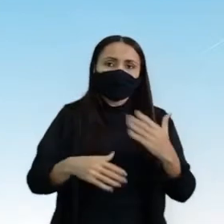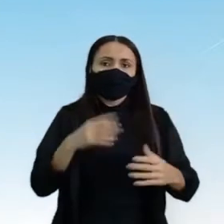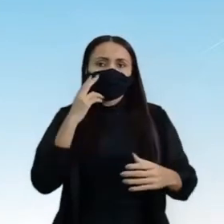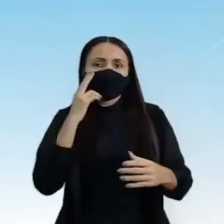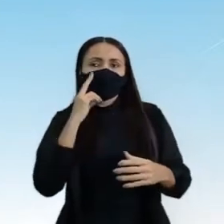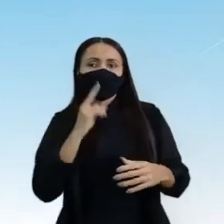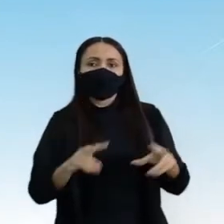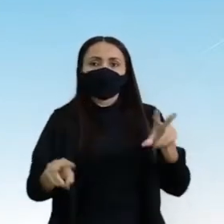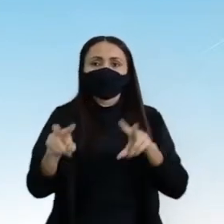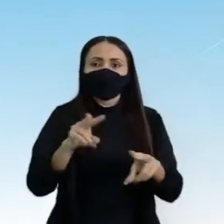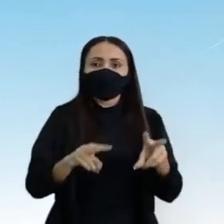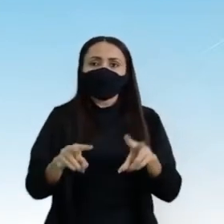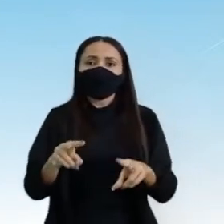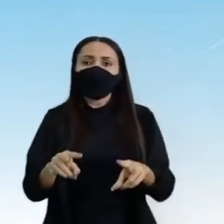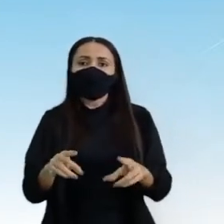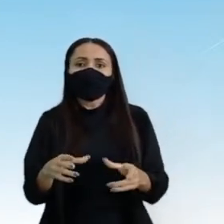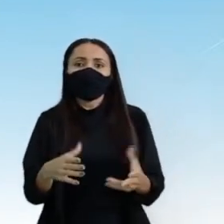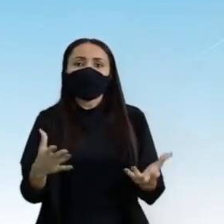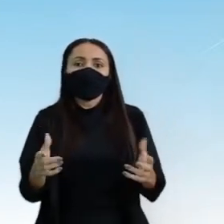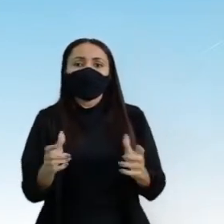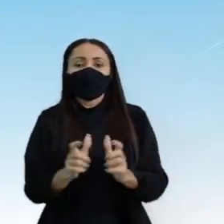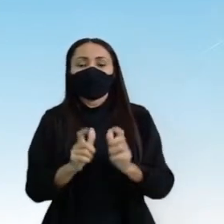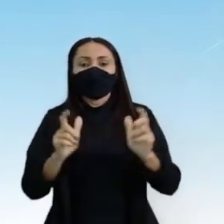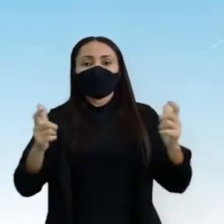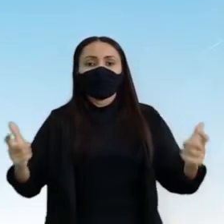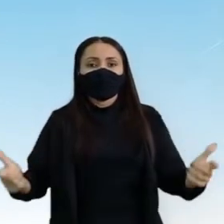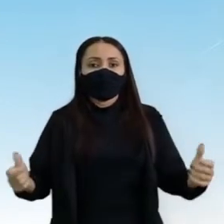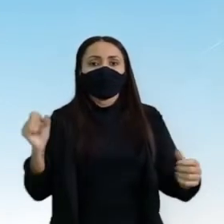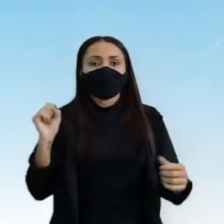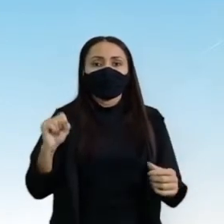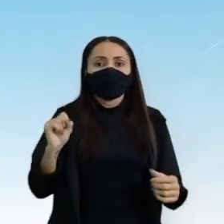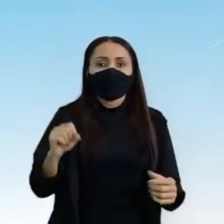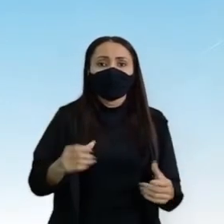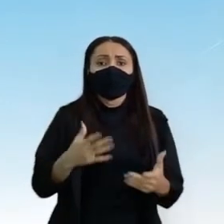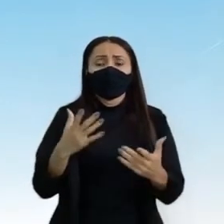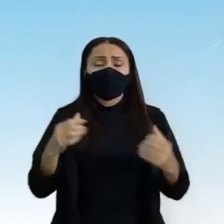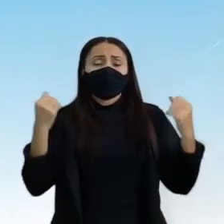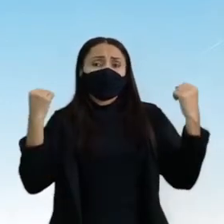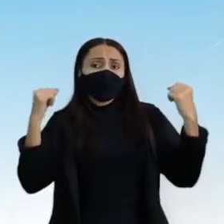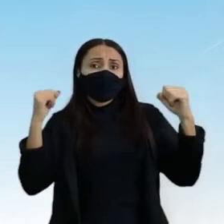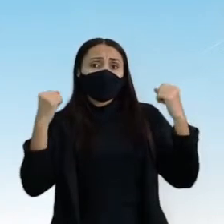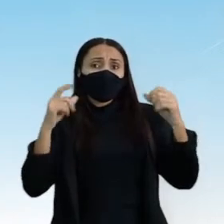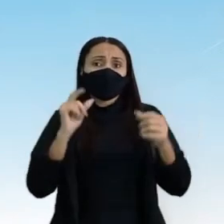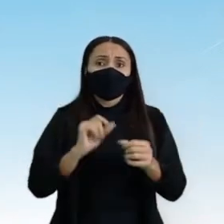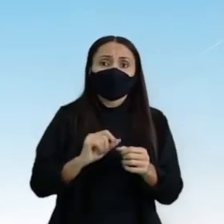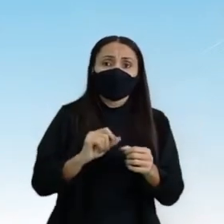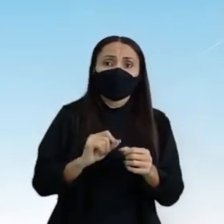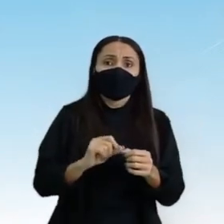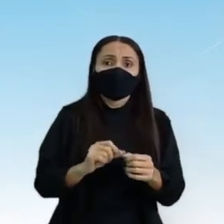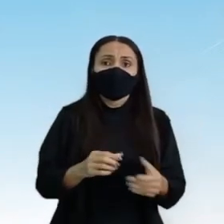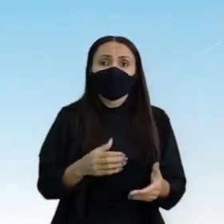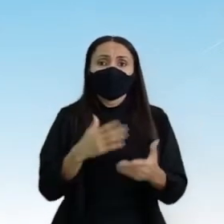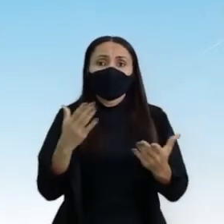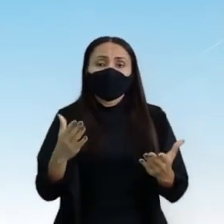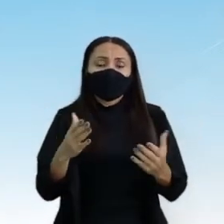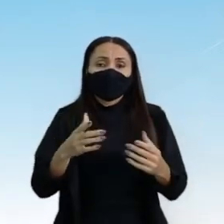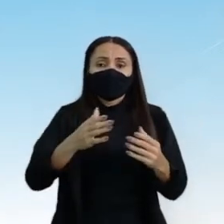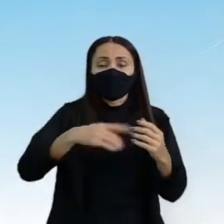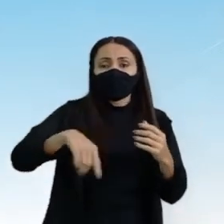com esse olhar mais amplo. O que é que a atividade física vai fazer a